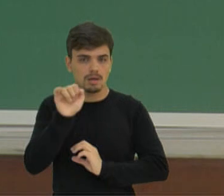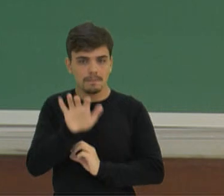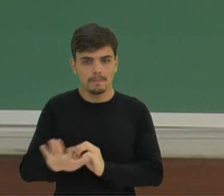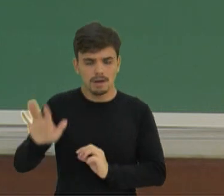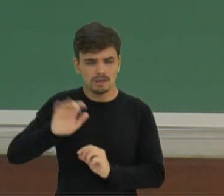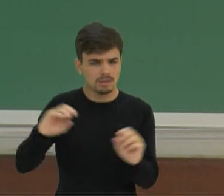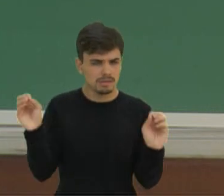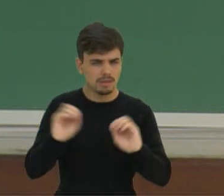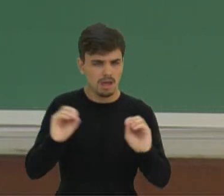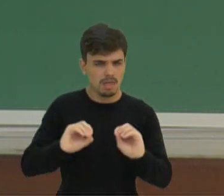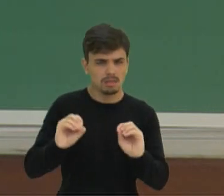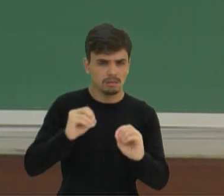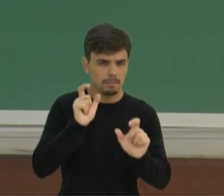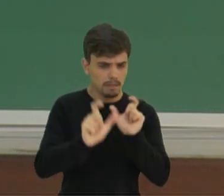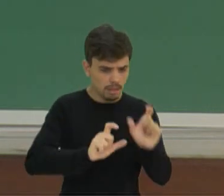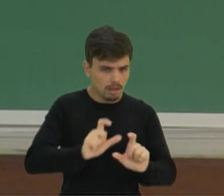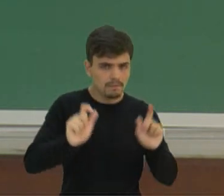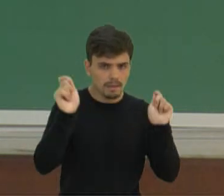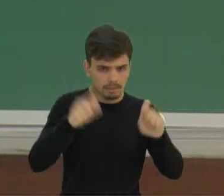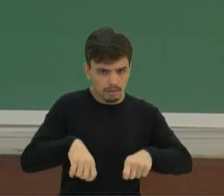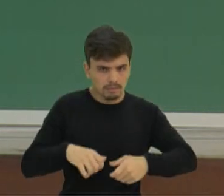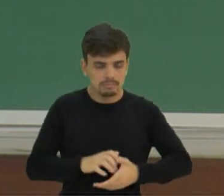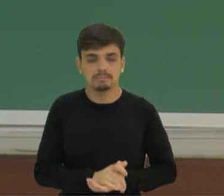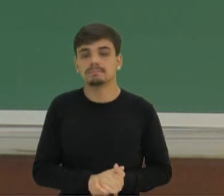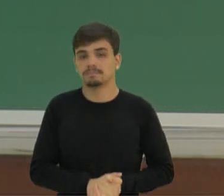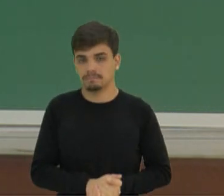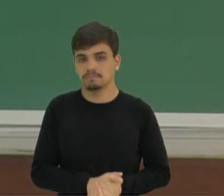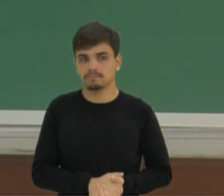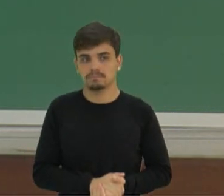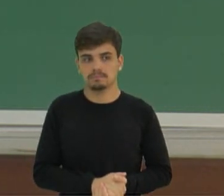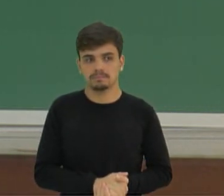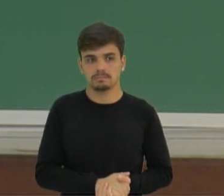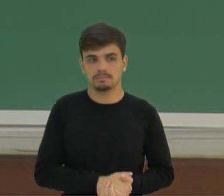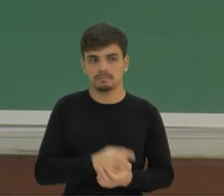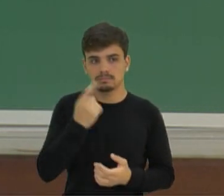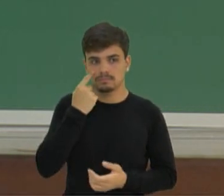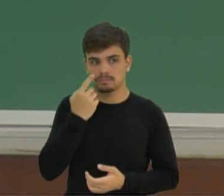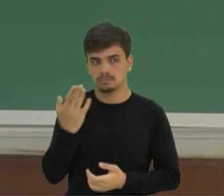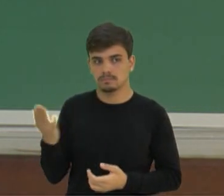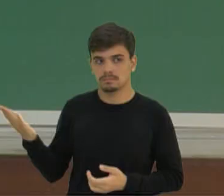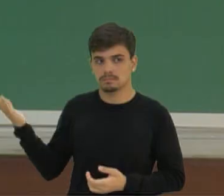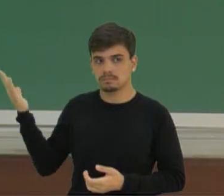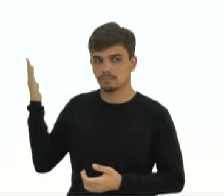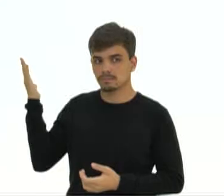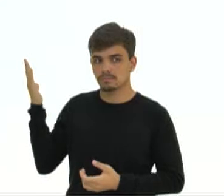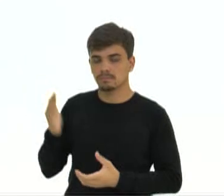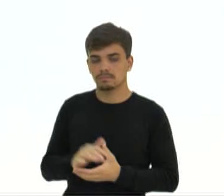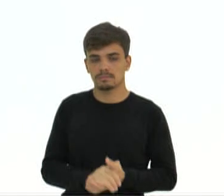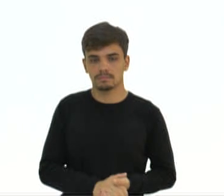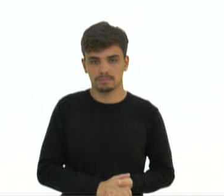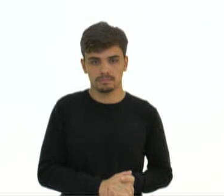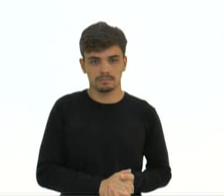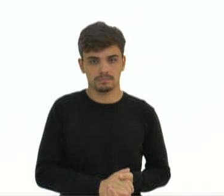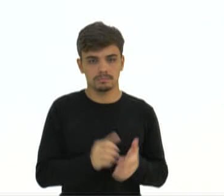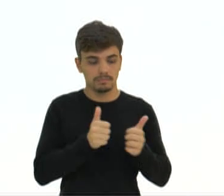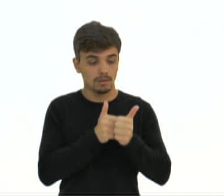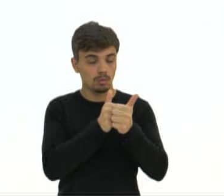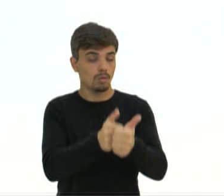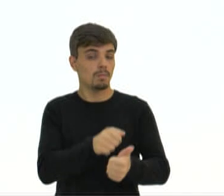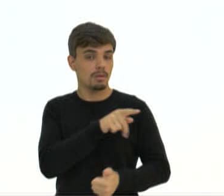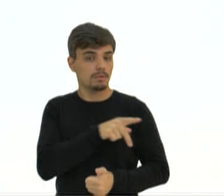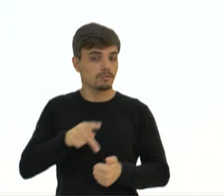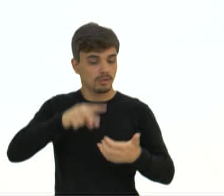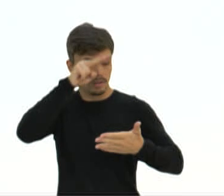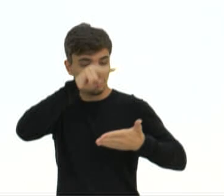imagens, sem palavras? Solo por las expresiones faciales y corporales de las